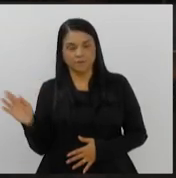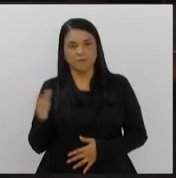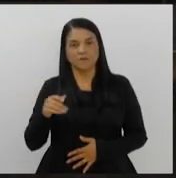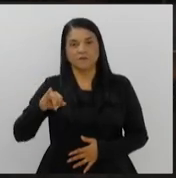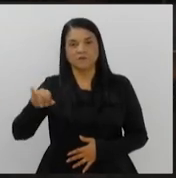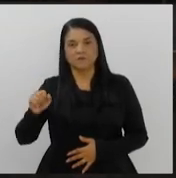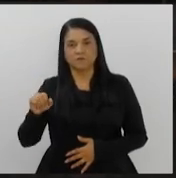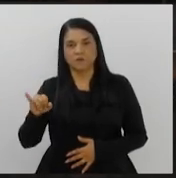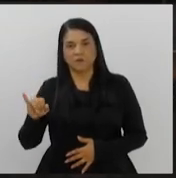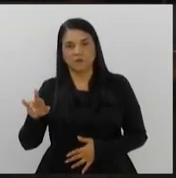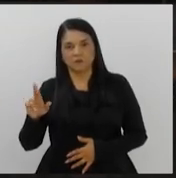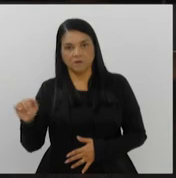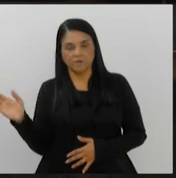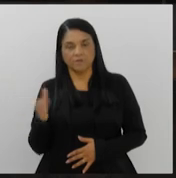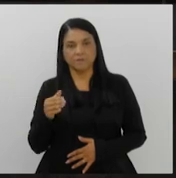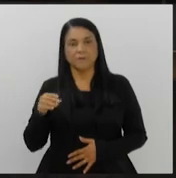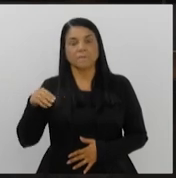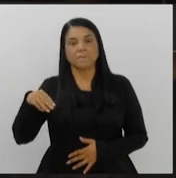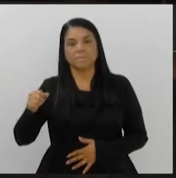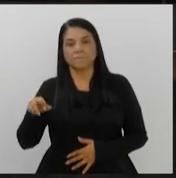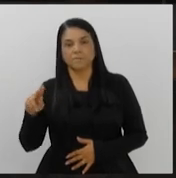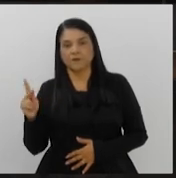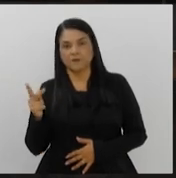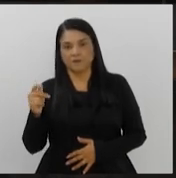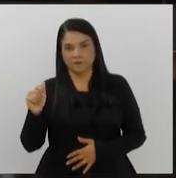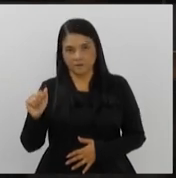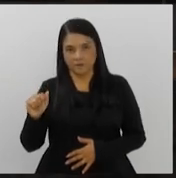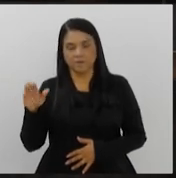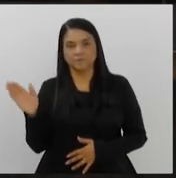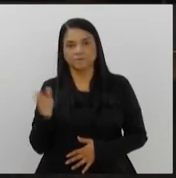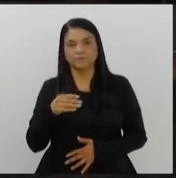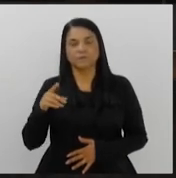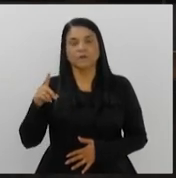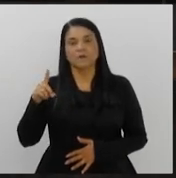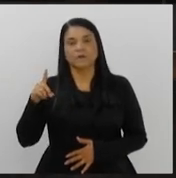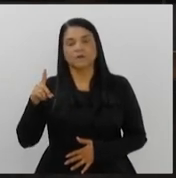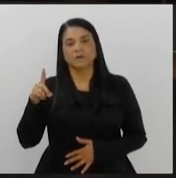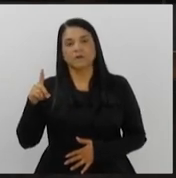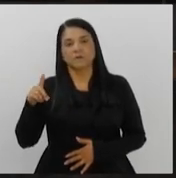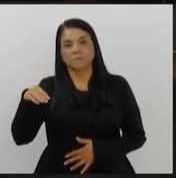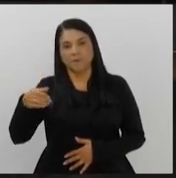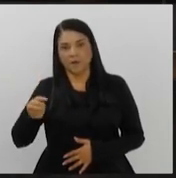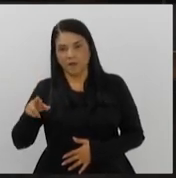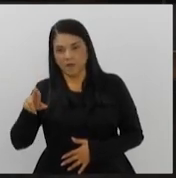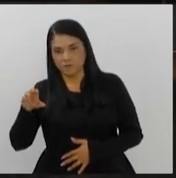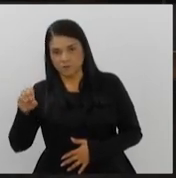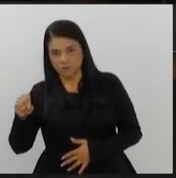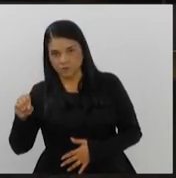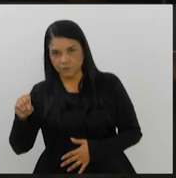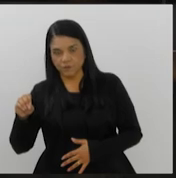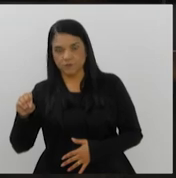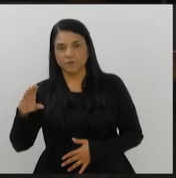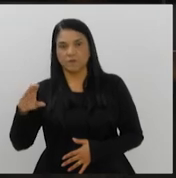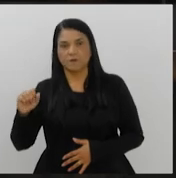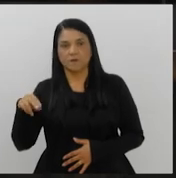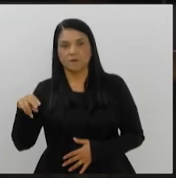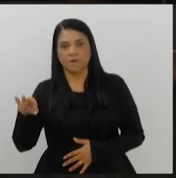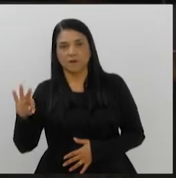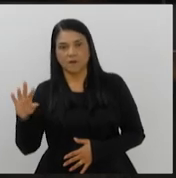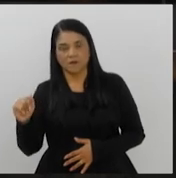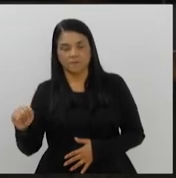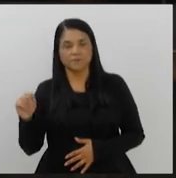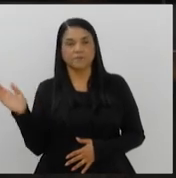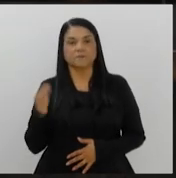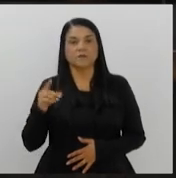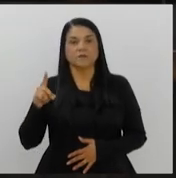deputado Jorge Felipe Neto, deputada Marta Rocha, deputado Márcio Canella, deputado doutor Pedro Ricardo.